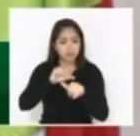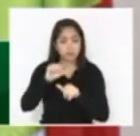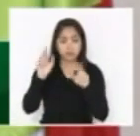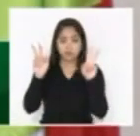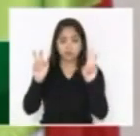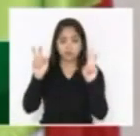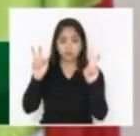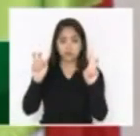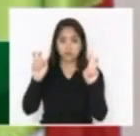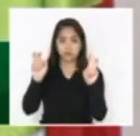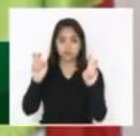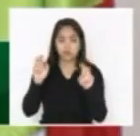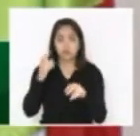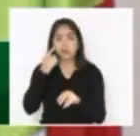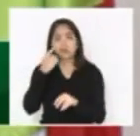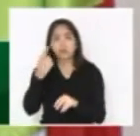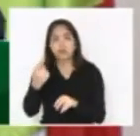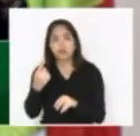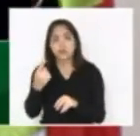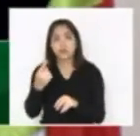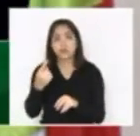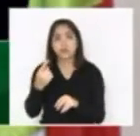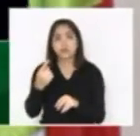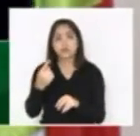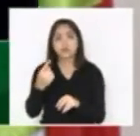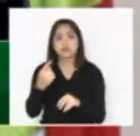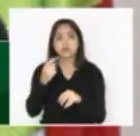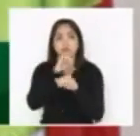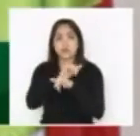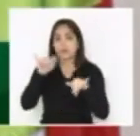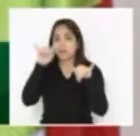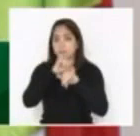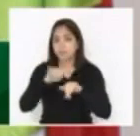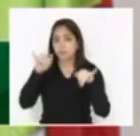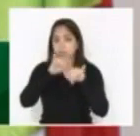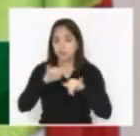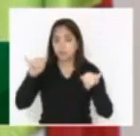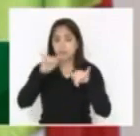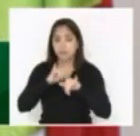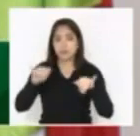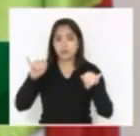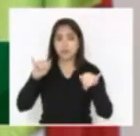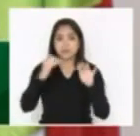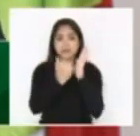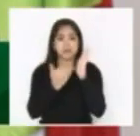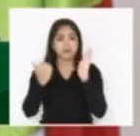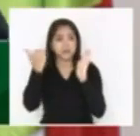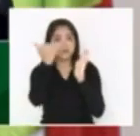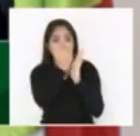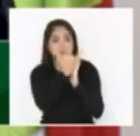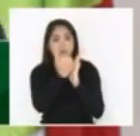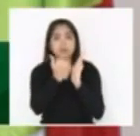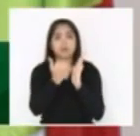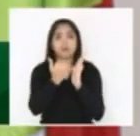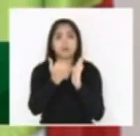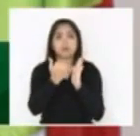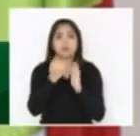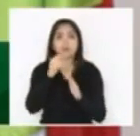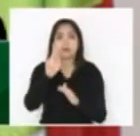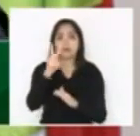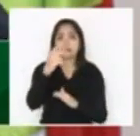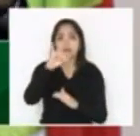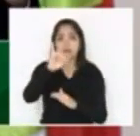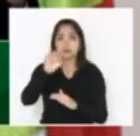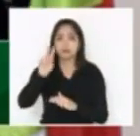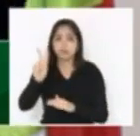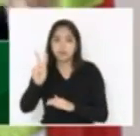assunto. Eu vejo uma propaganda exagerada sobre o kit HIV.